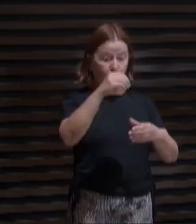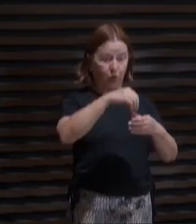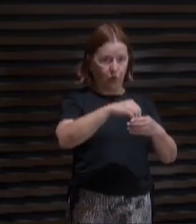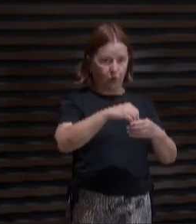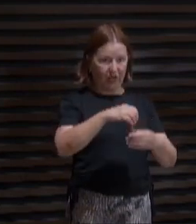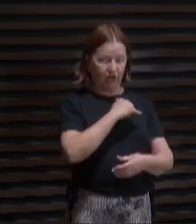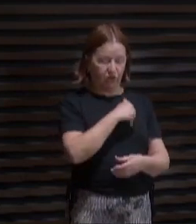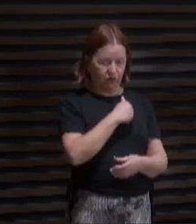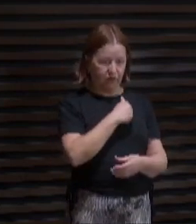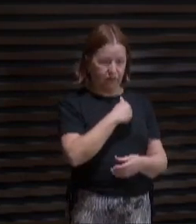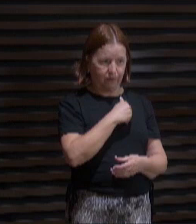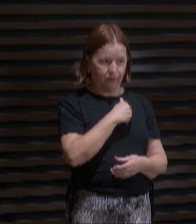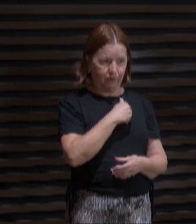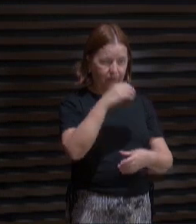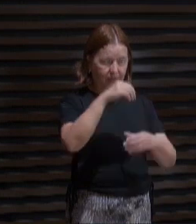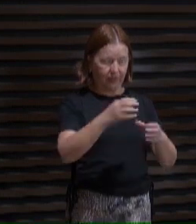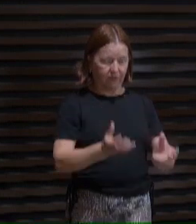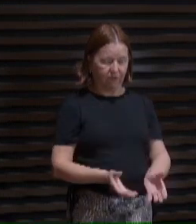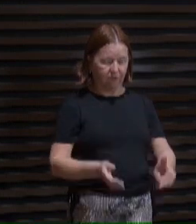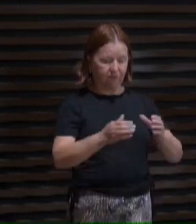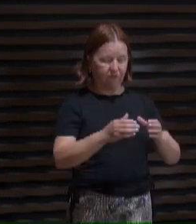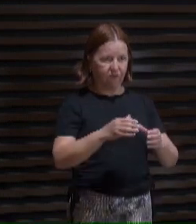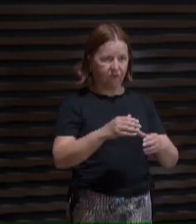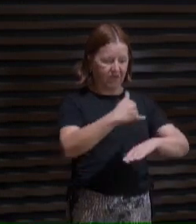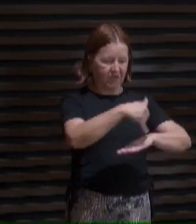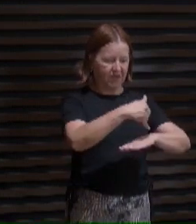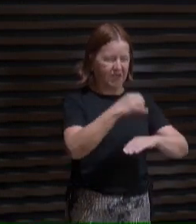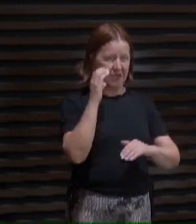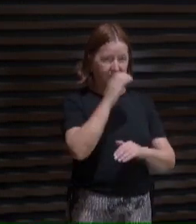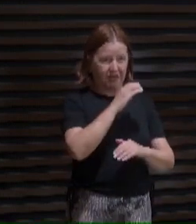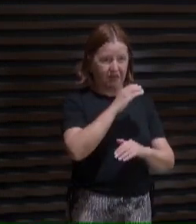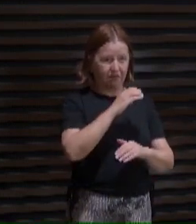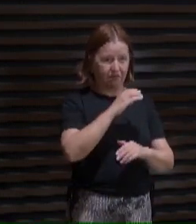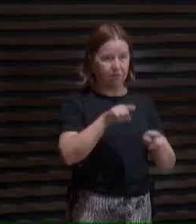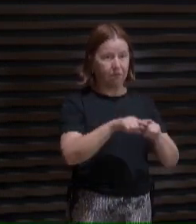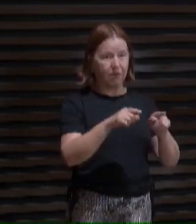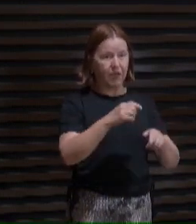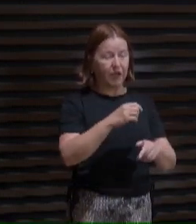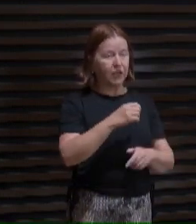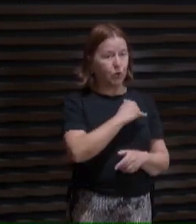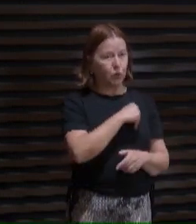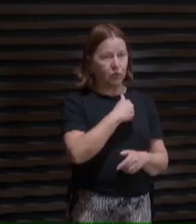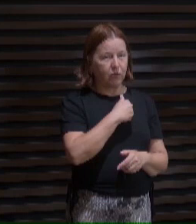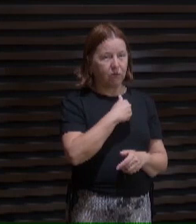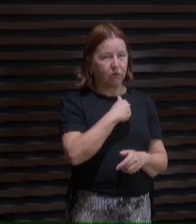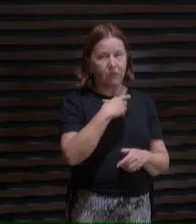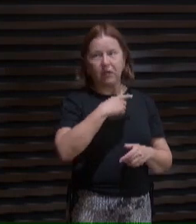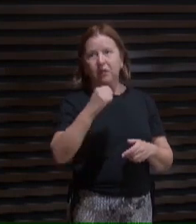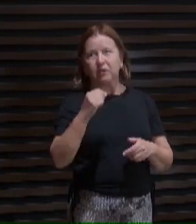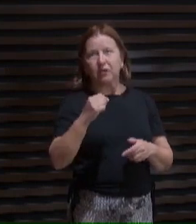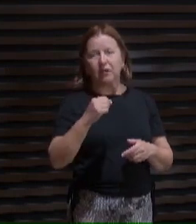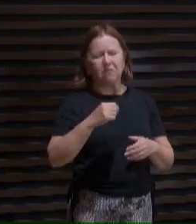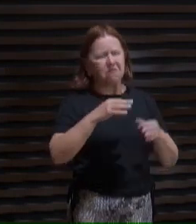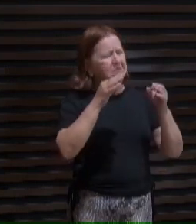deste pote fervendo, e ele saiu ileso. E Domiciano ficou